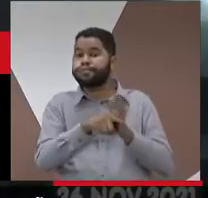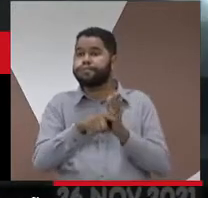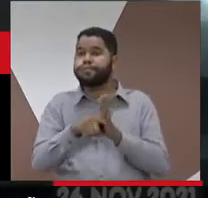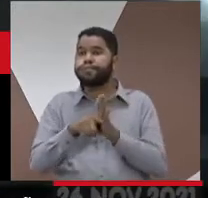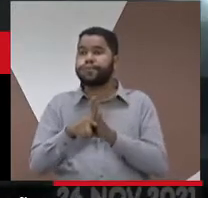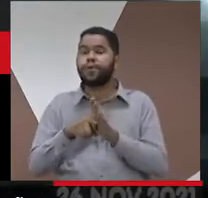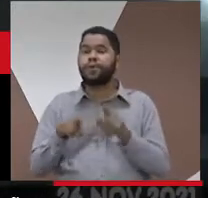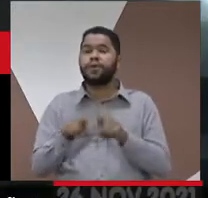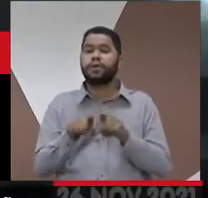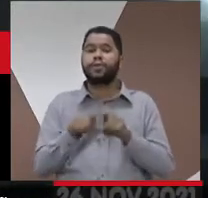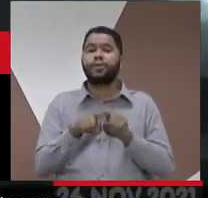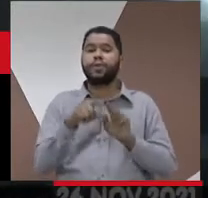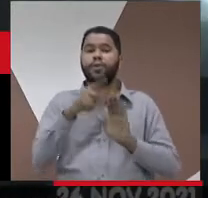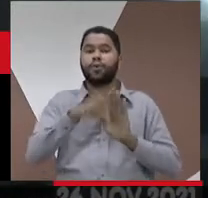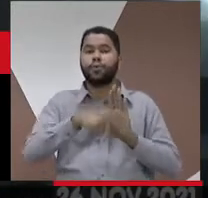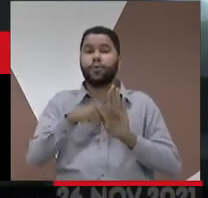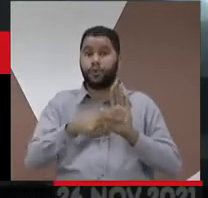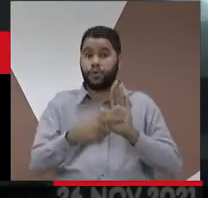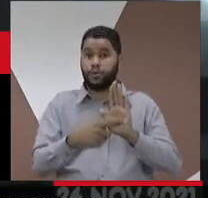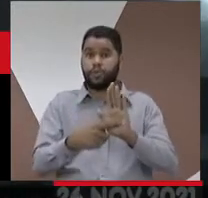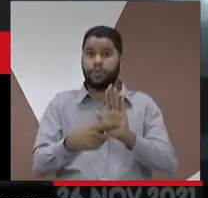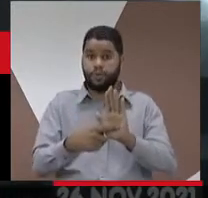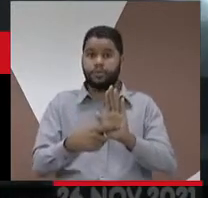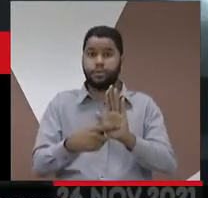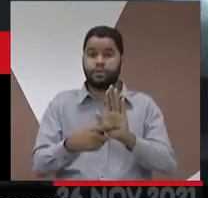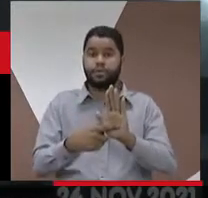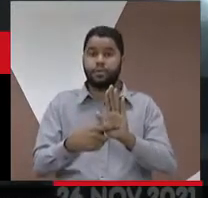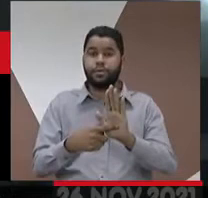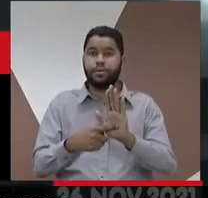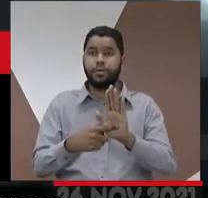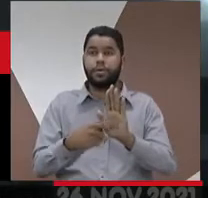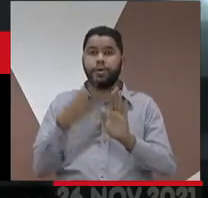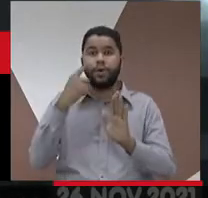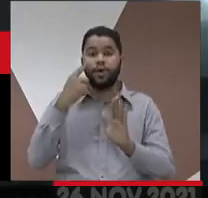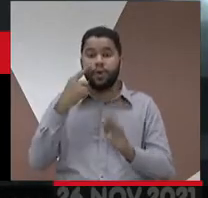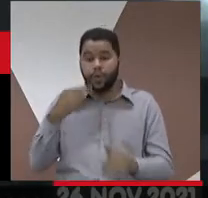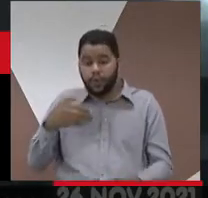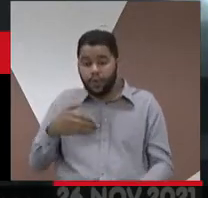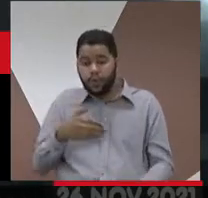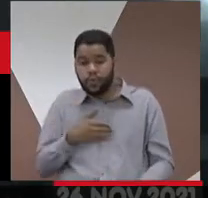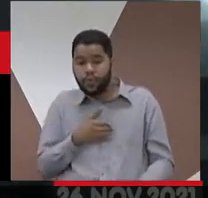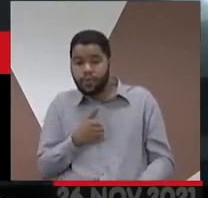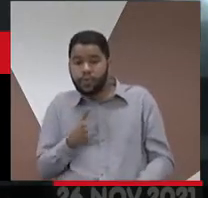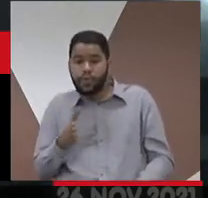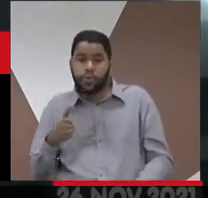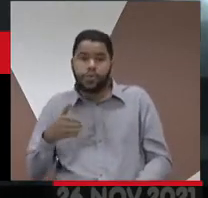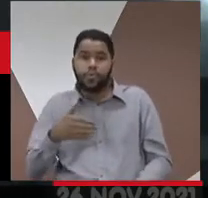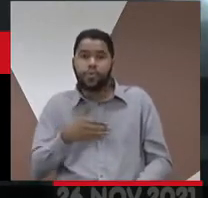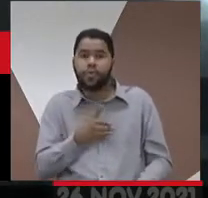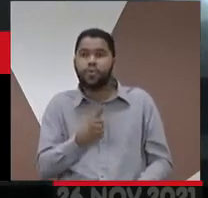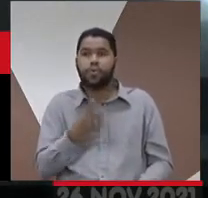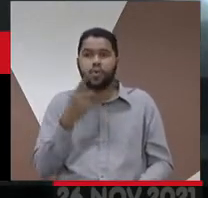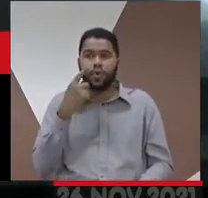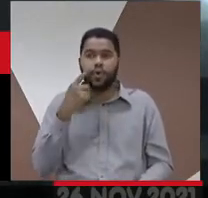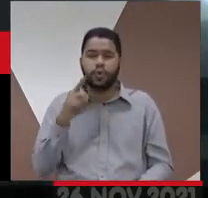comparando o projeto que nós apresentamos e o desvio que foi feito no projeto. Vai